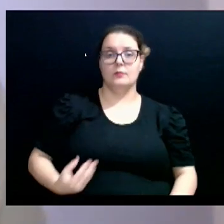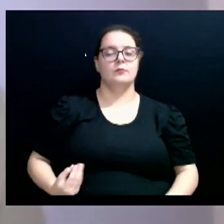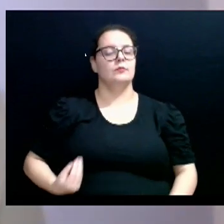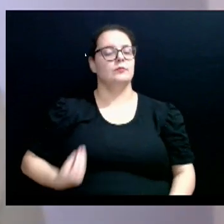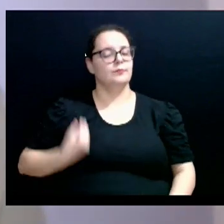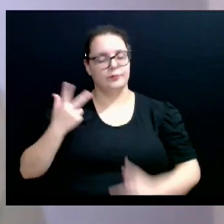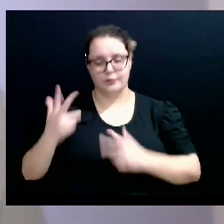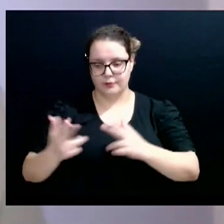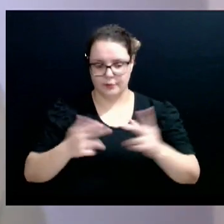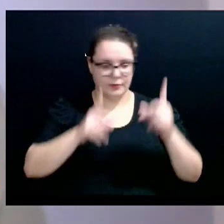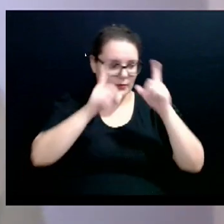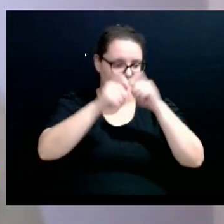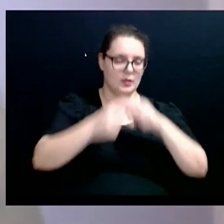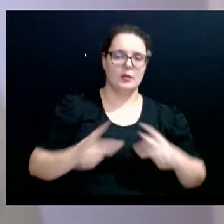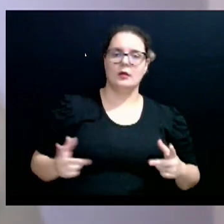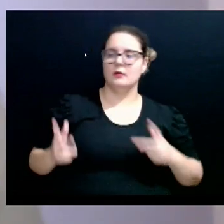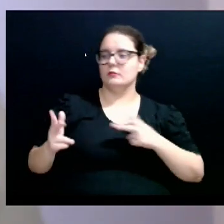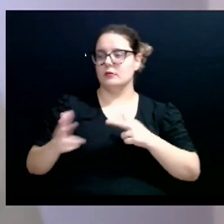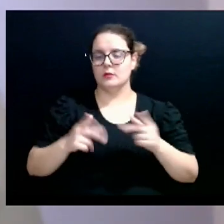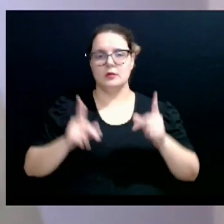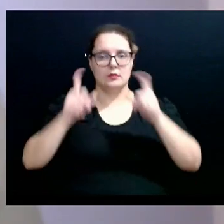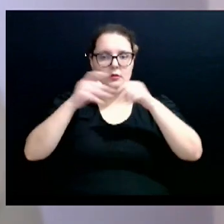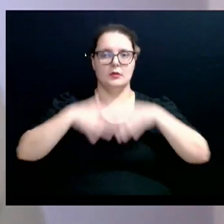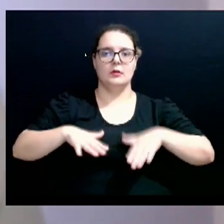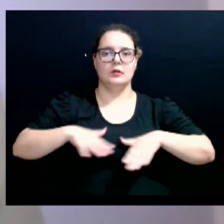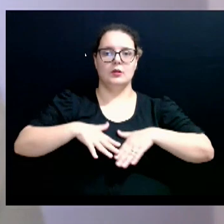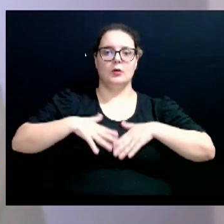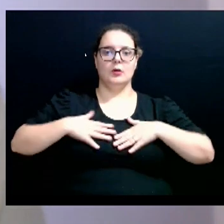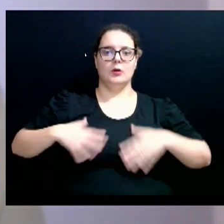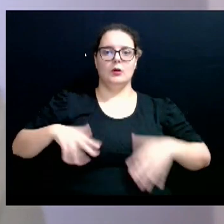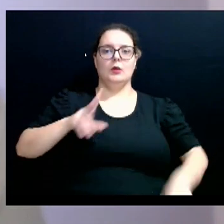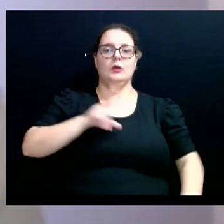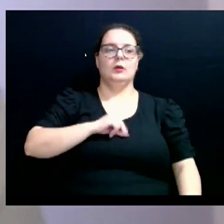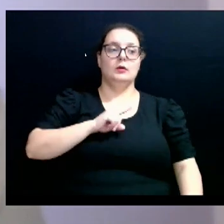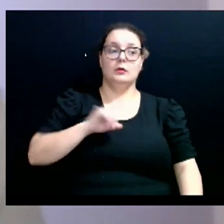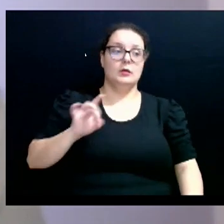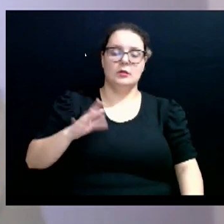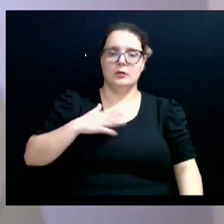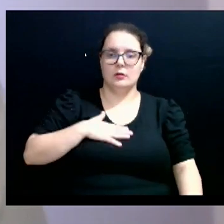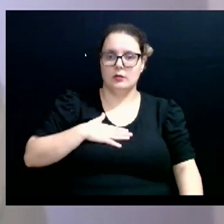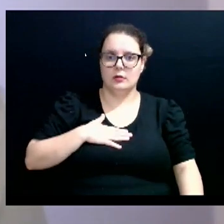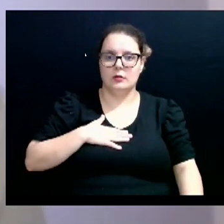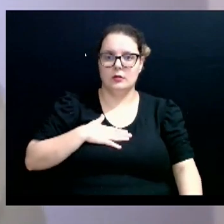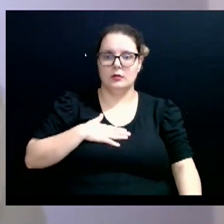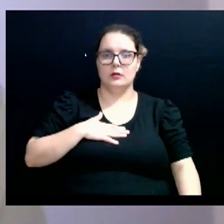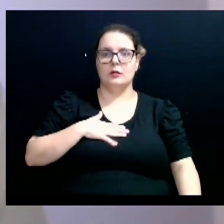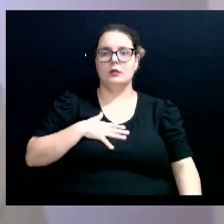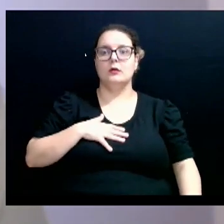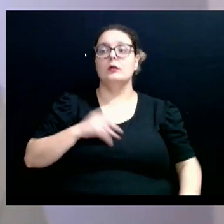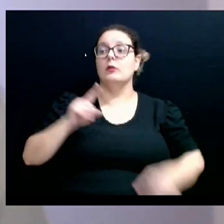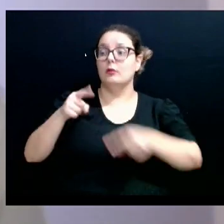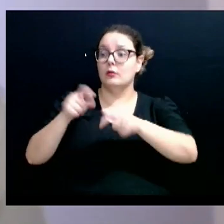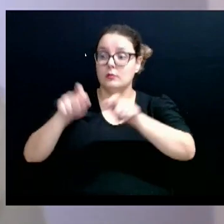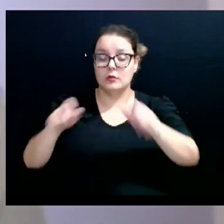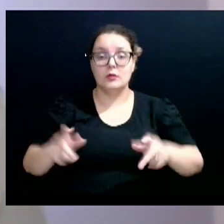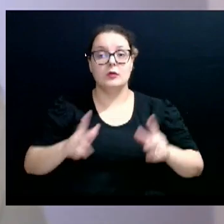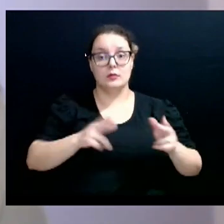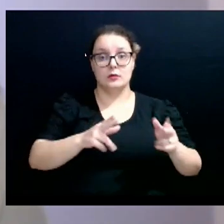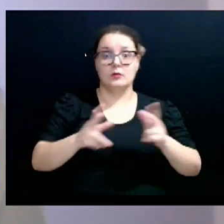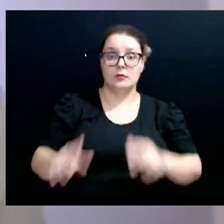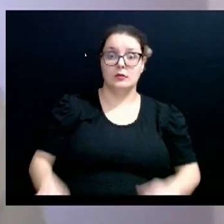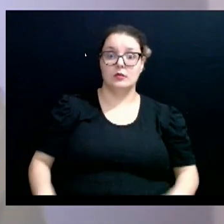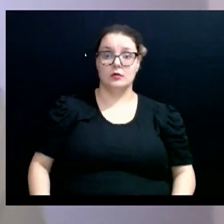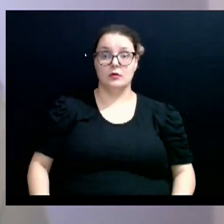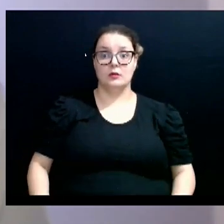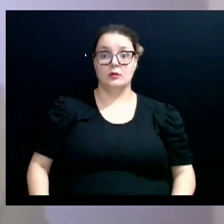desafios, ela relaxa. Ela fala, nossa, não é só comigo. Aqui elas também passam por isso. Olha, aqui elas me entendem,